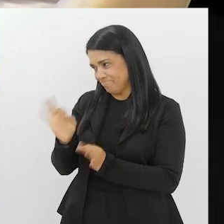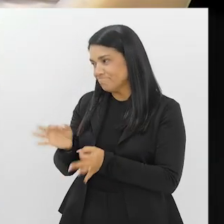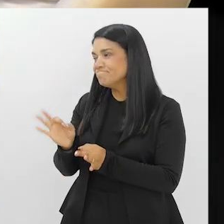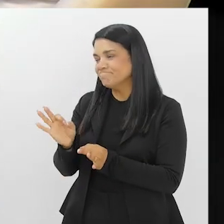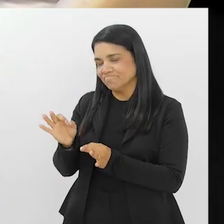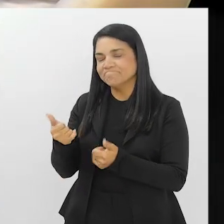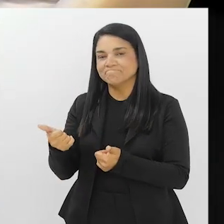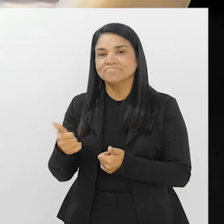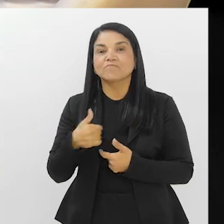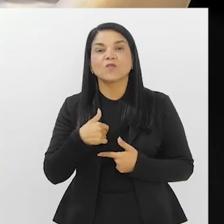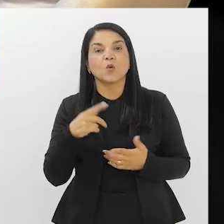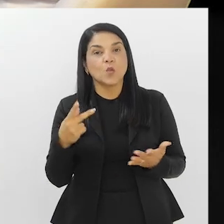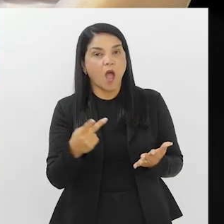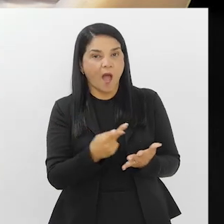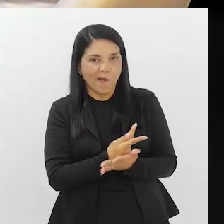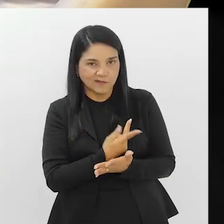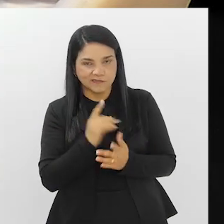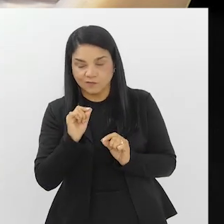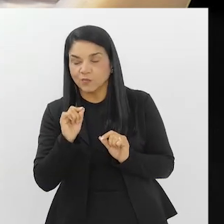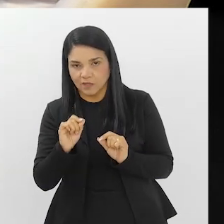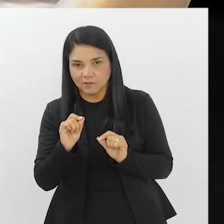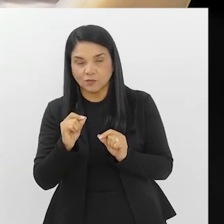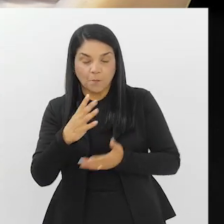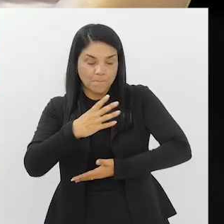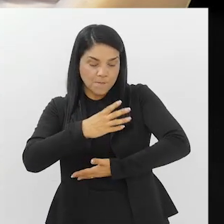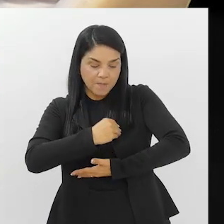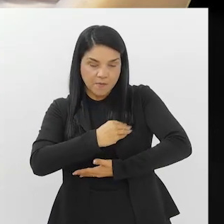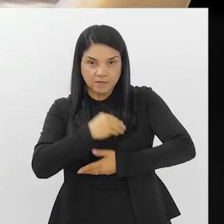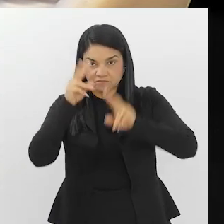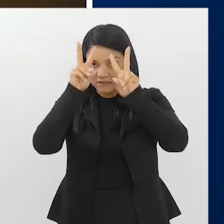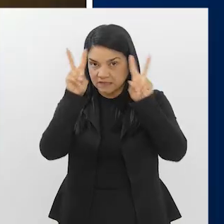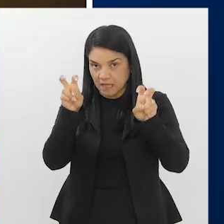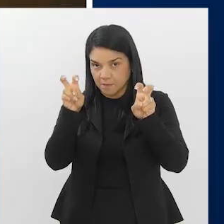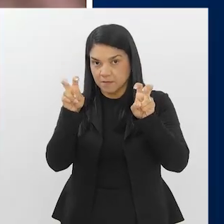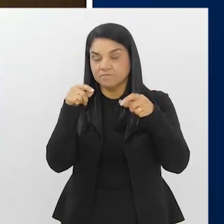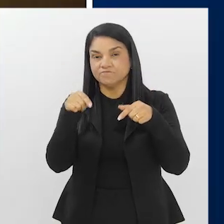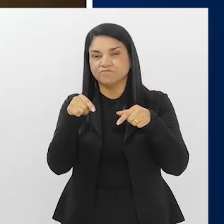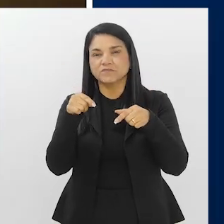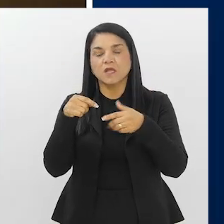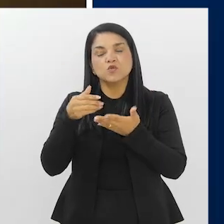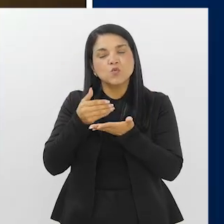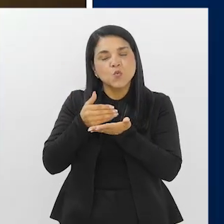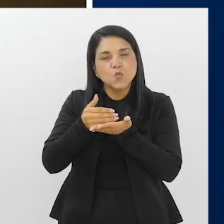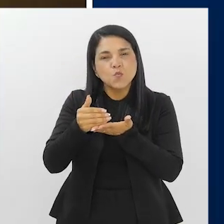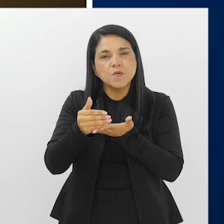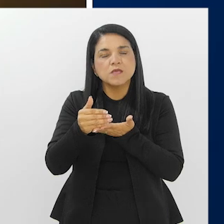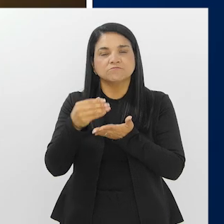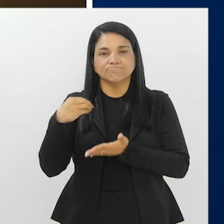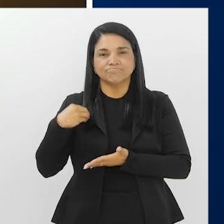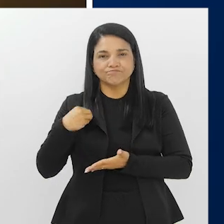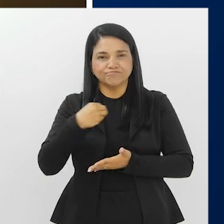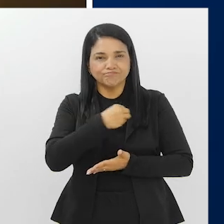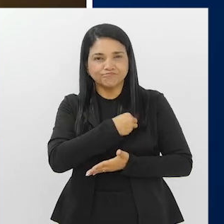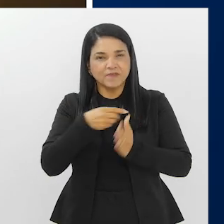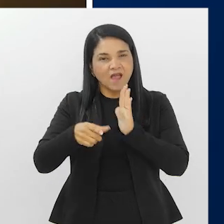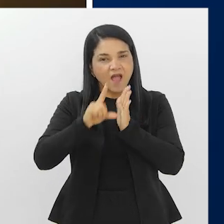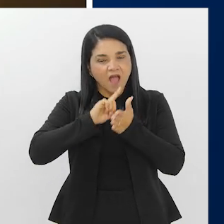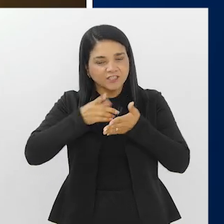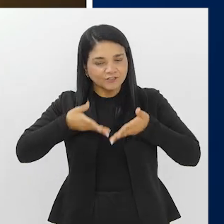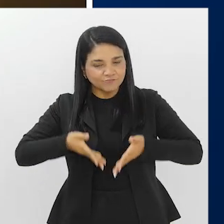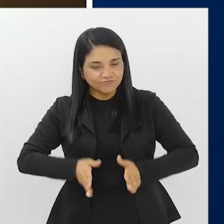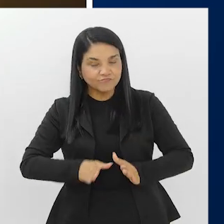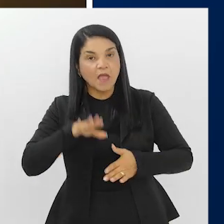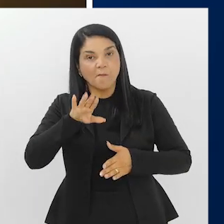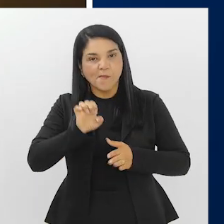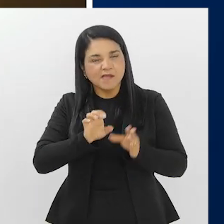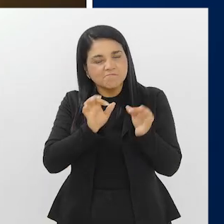que que acontece? Quando a gente vai falar de amamentação, isso tudo se inicia desde lá, né, do pré-natal, com a mãe se